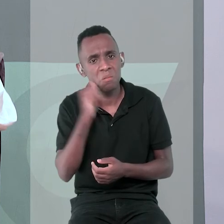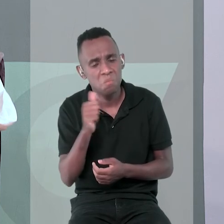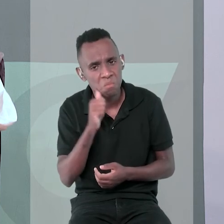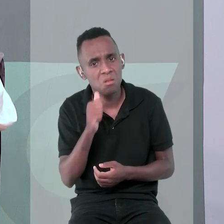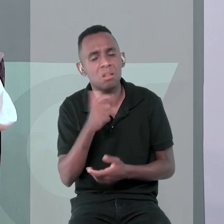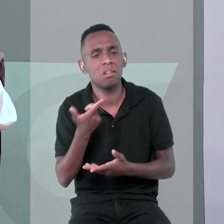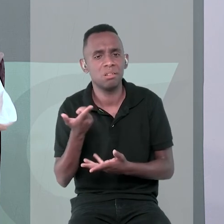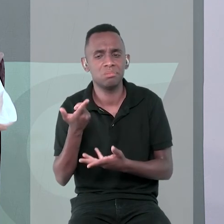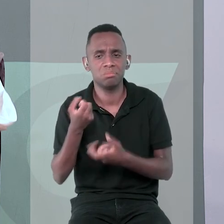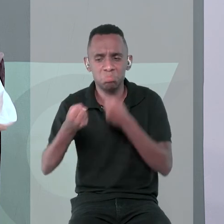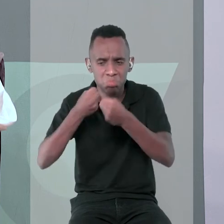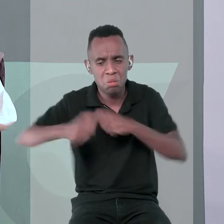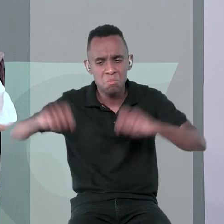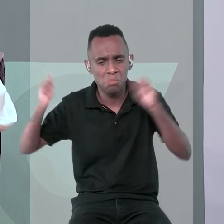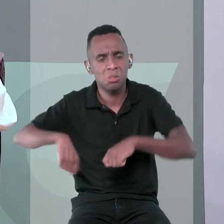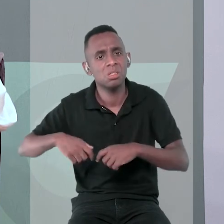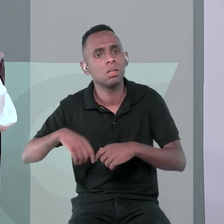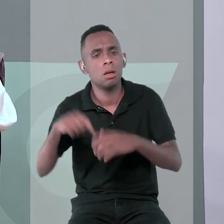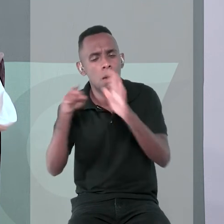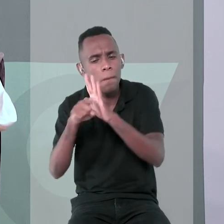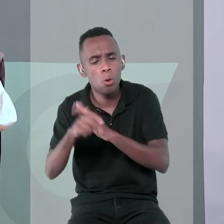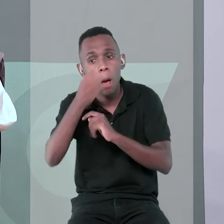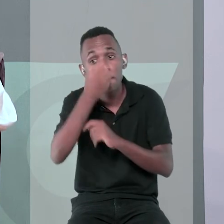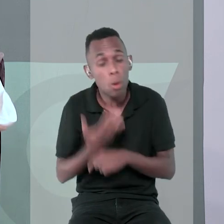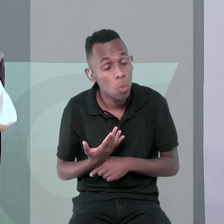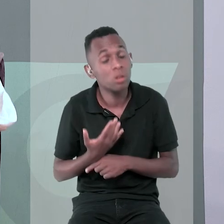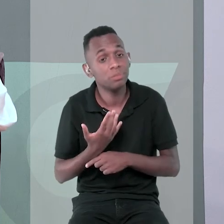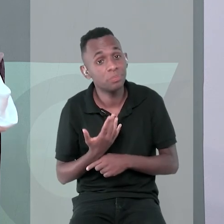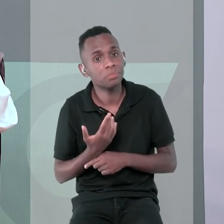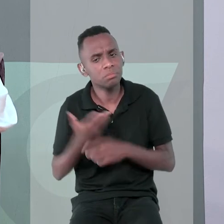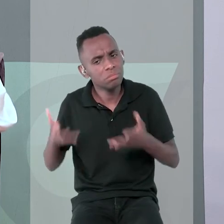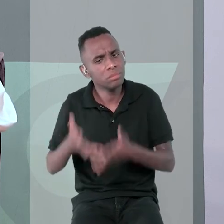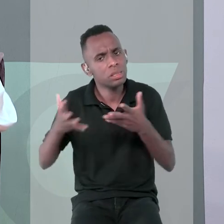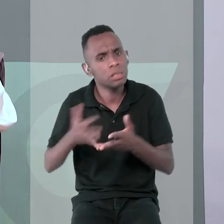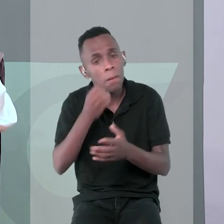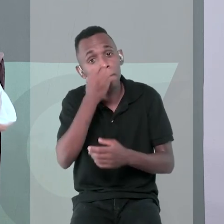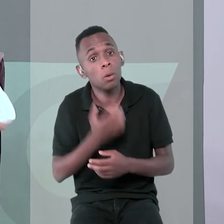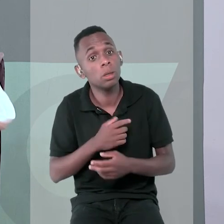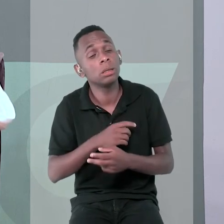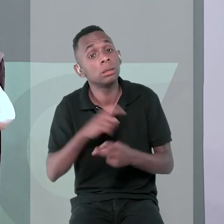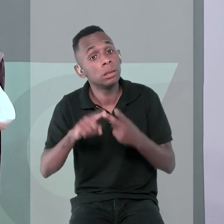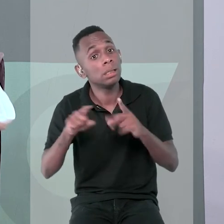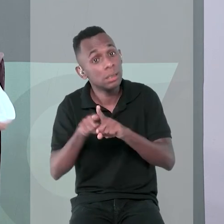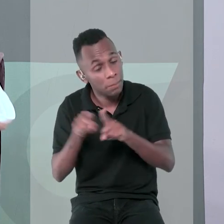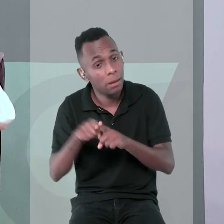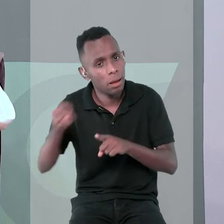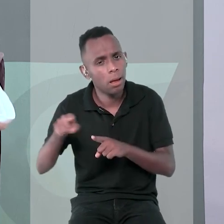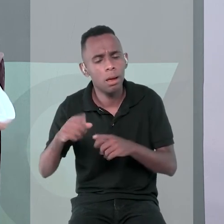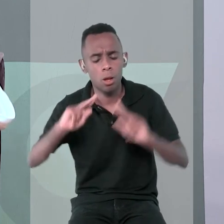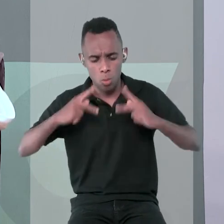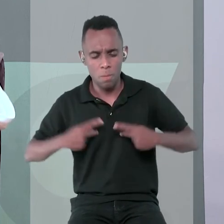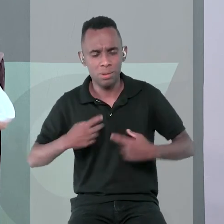capaz não só de fazer boas perguntas, e instigar boas perguntas, mas ela também ela é